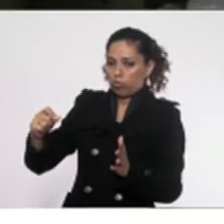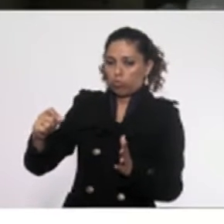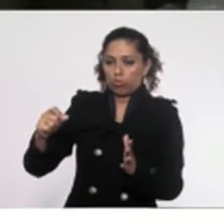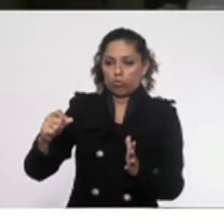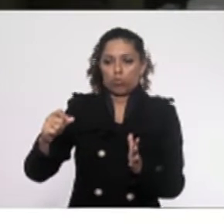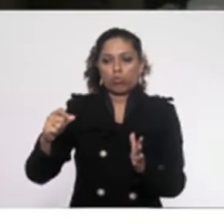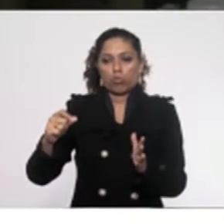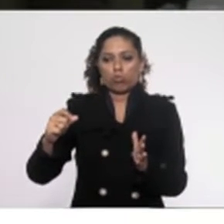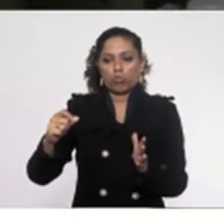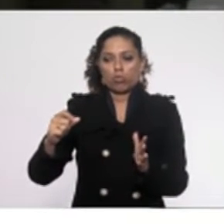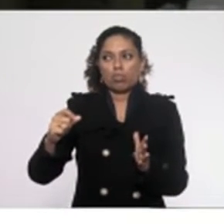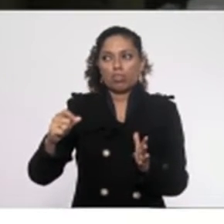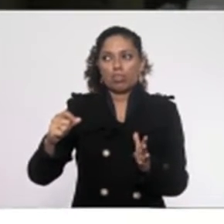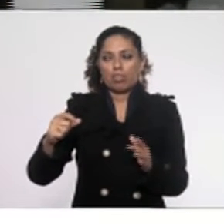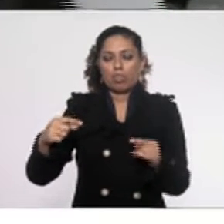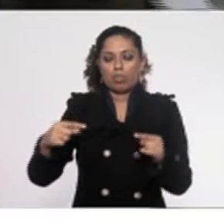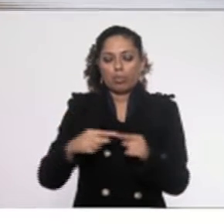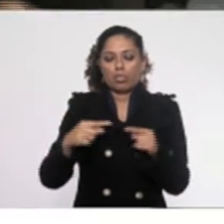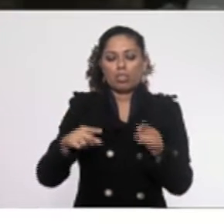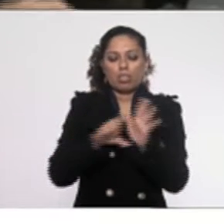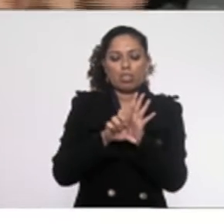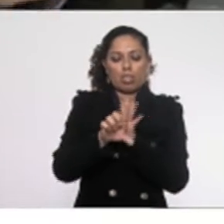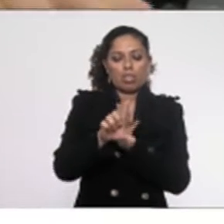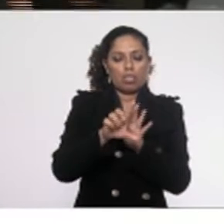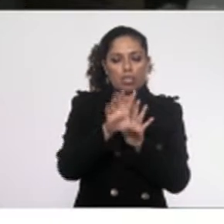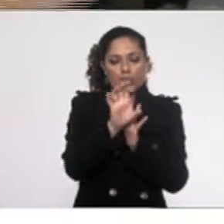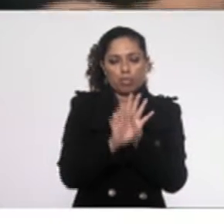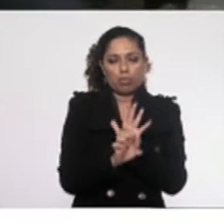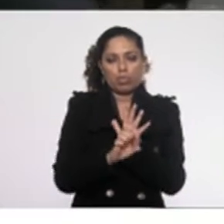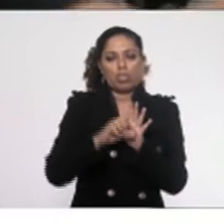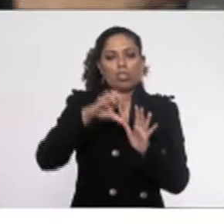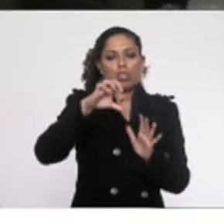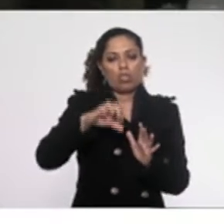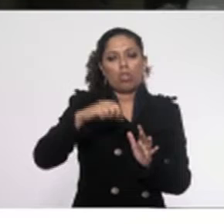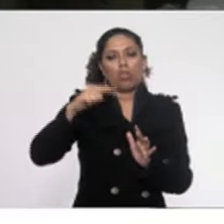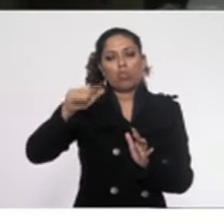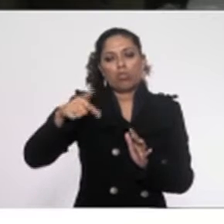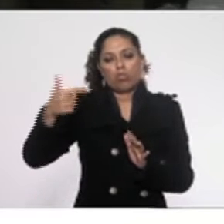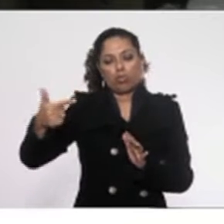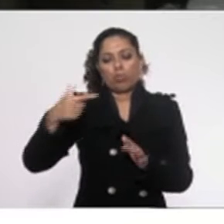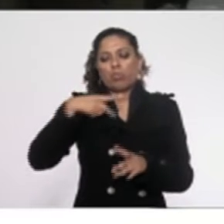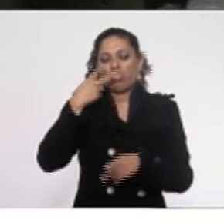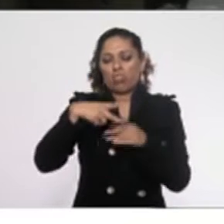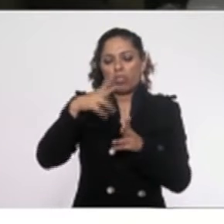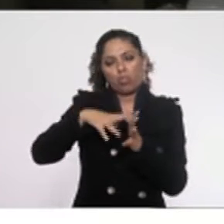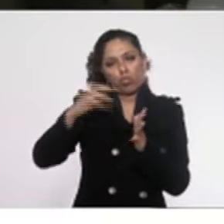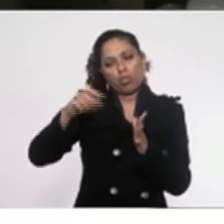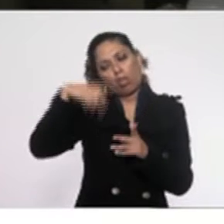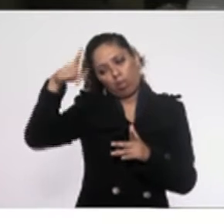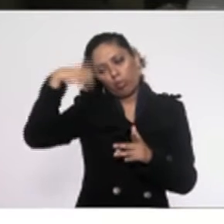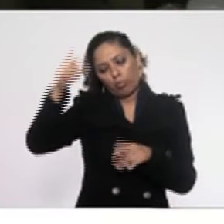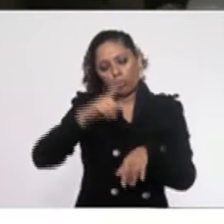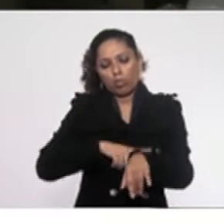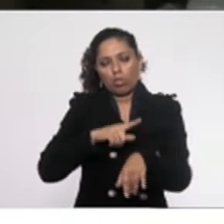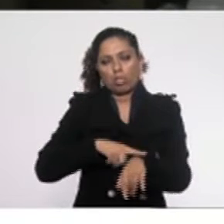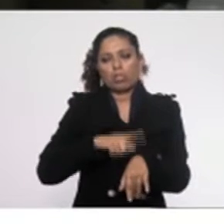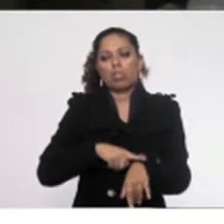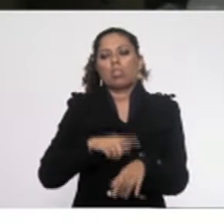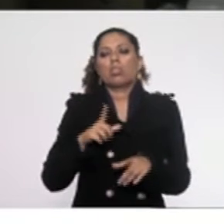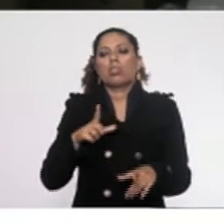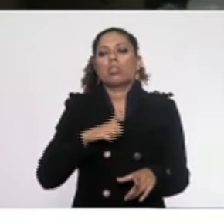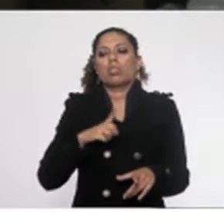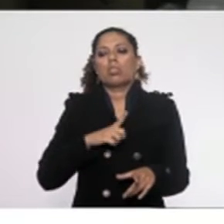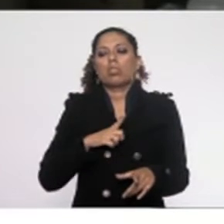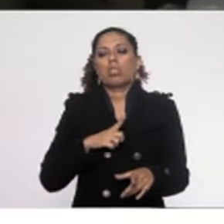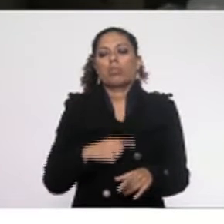em relação às emendas 9 e 22. Mas destaque fica para a hora do destaque, por enquanto é o corpo da lei.